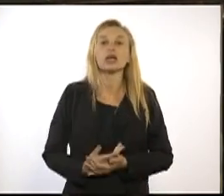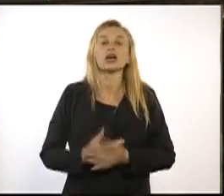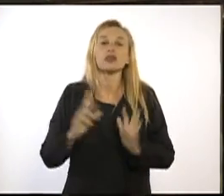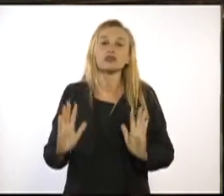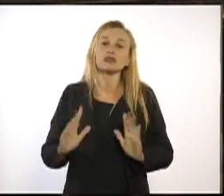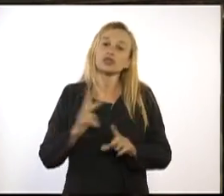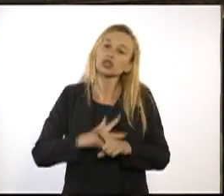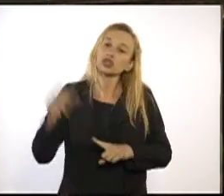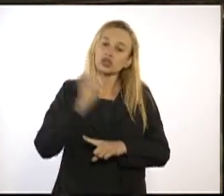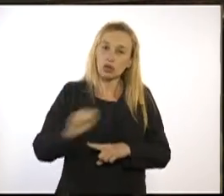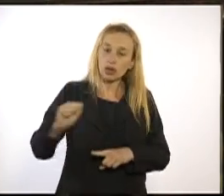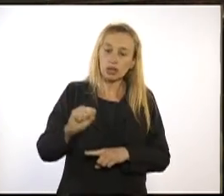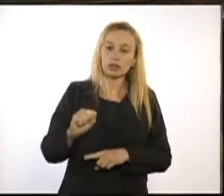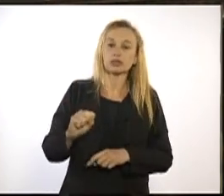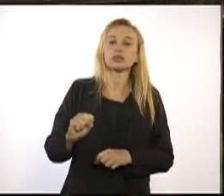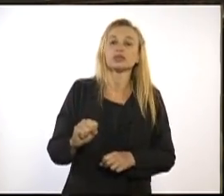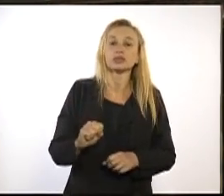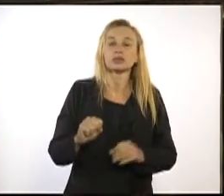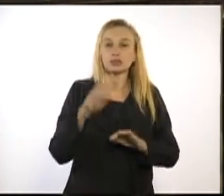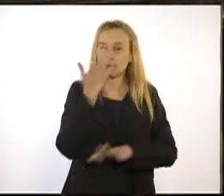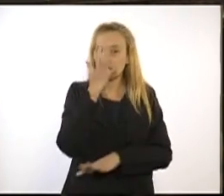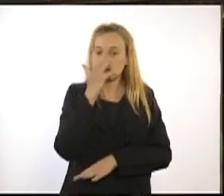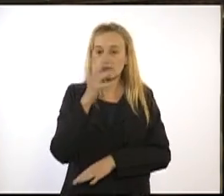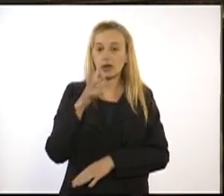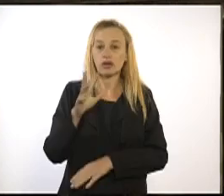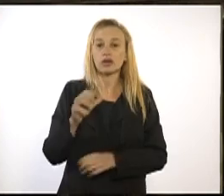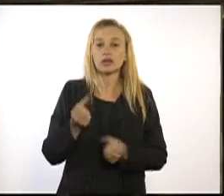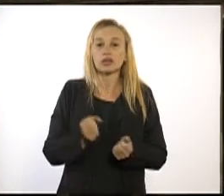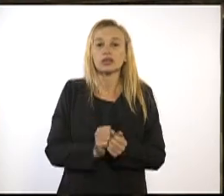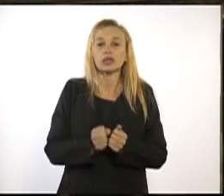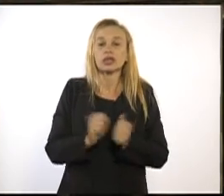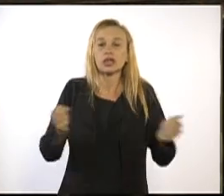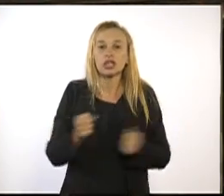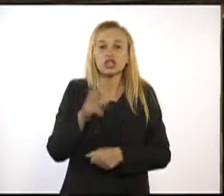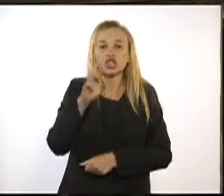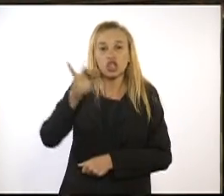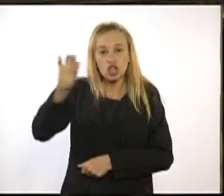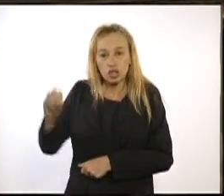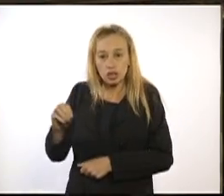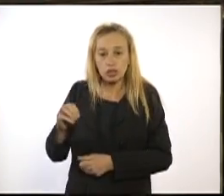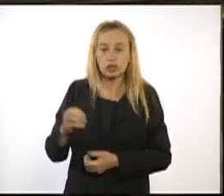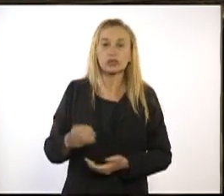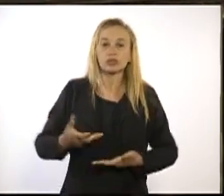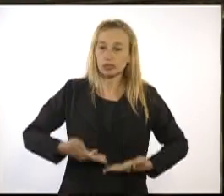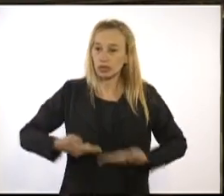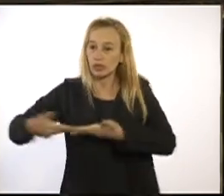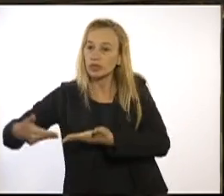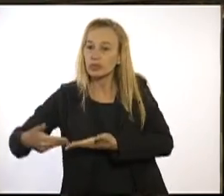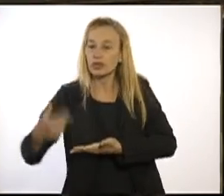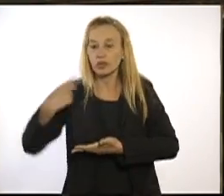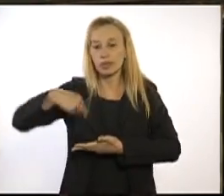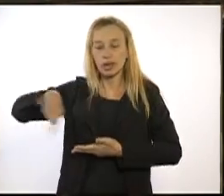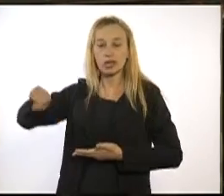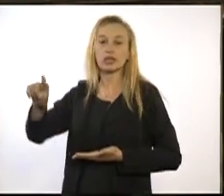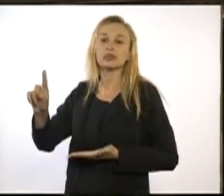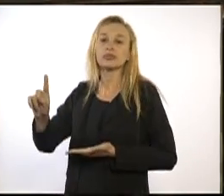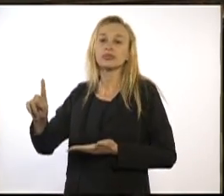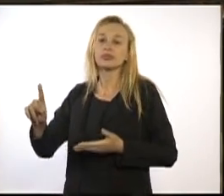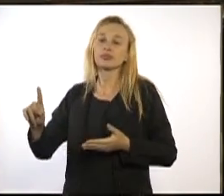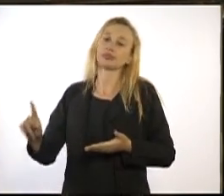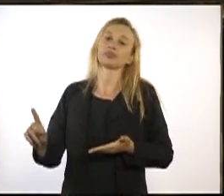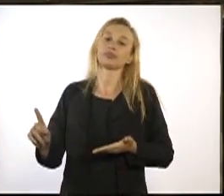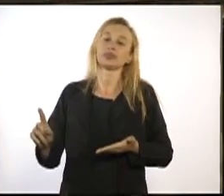Quero agradecer a Grande Rio pelo convite que me fez para desfilar no carro contra a intolerância